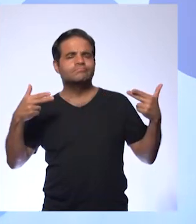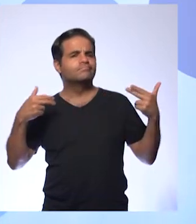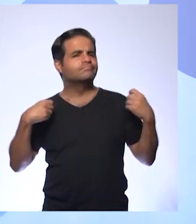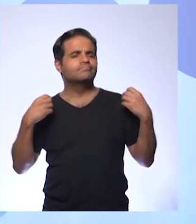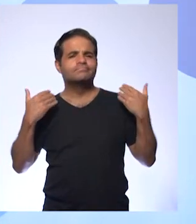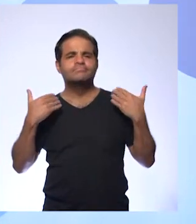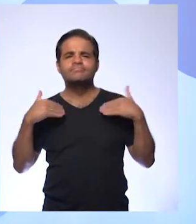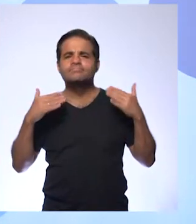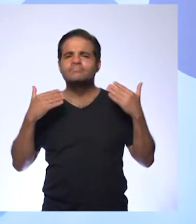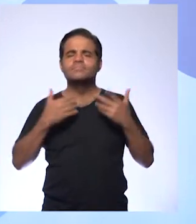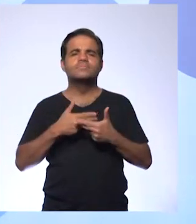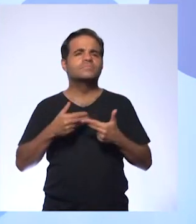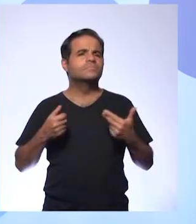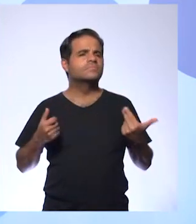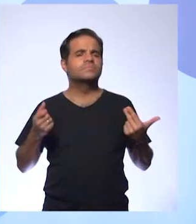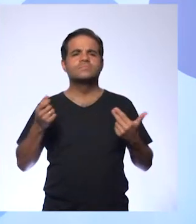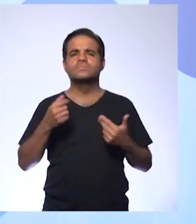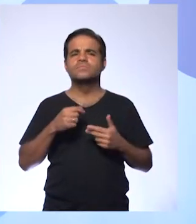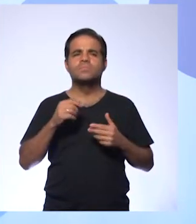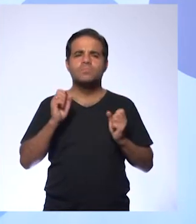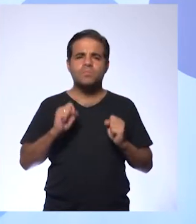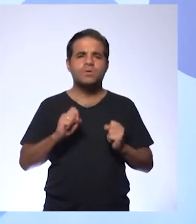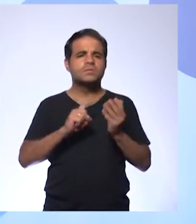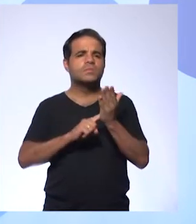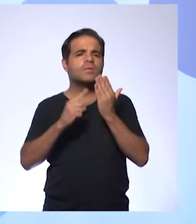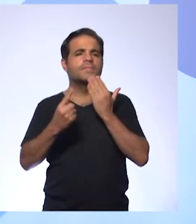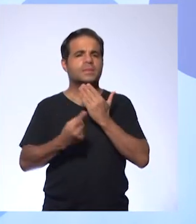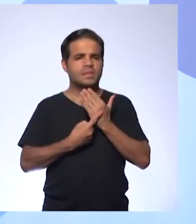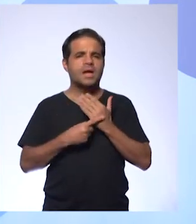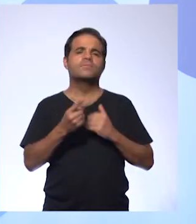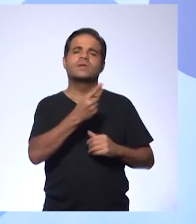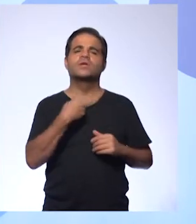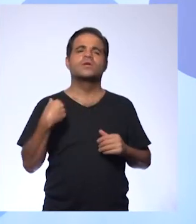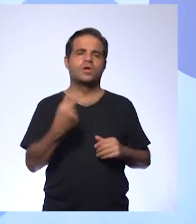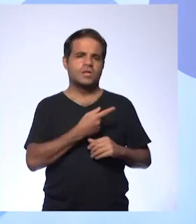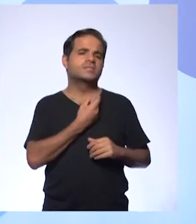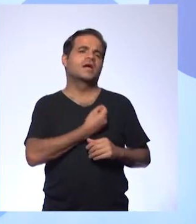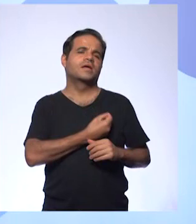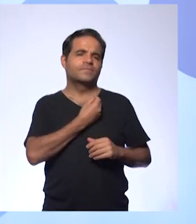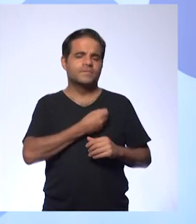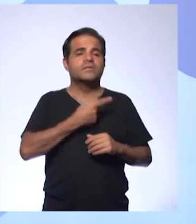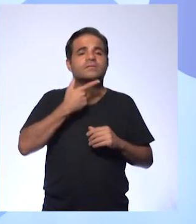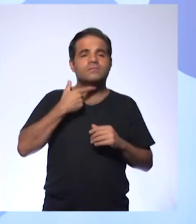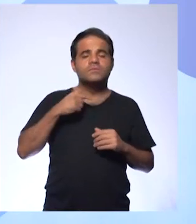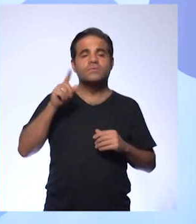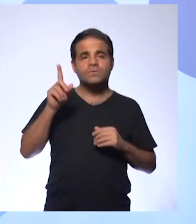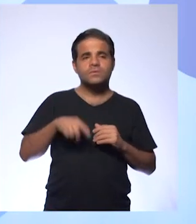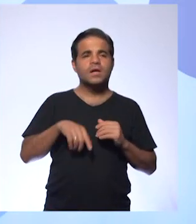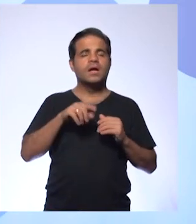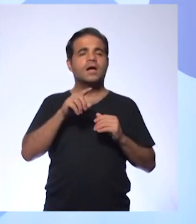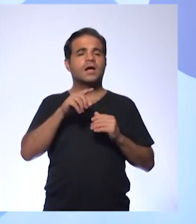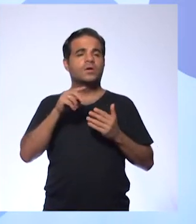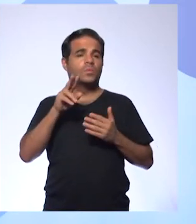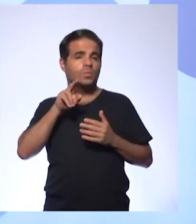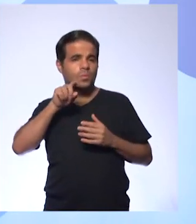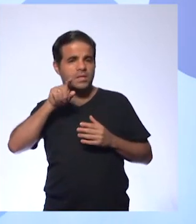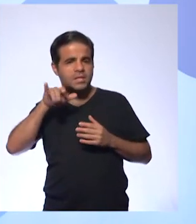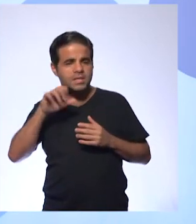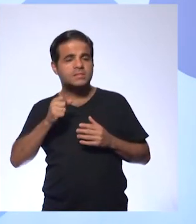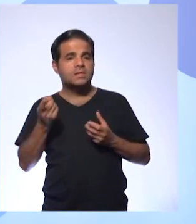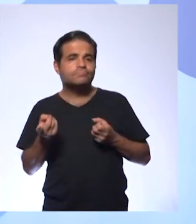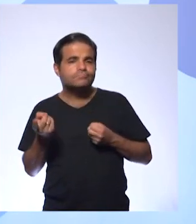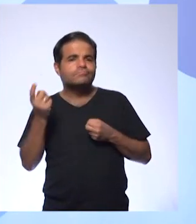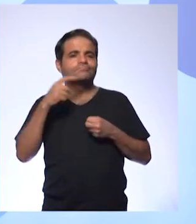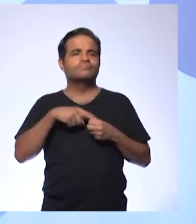na aula que ela pode ser uma metáfora sobre a nossa vida, já que a vontade do Odisseu ou do Ulisses era retornar